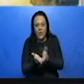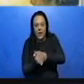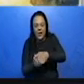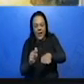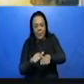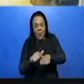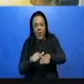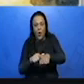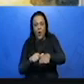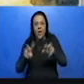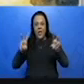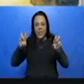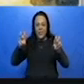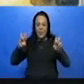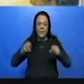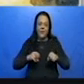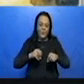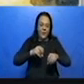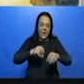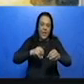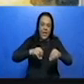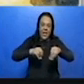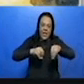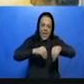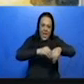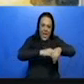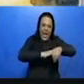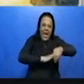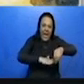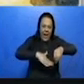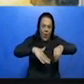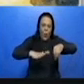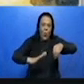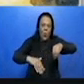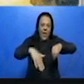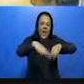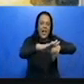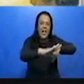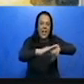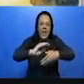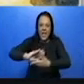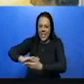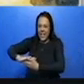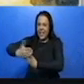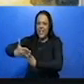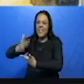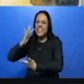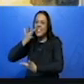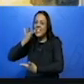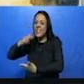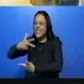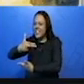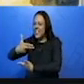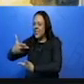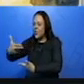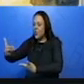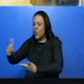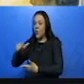a gente já sabe que tem que ter um tesouro, que ele está numa ilha, certo? E como que esse livro ele